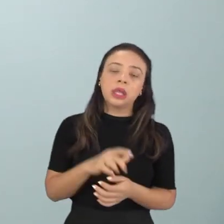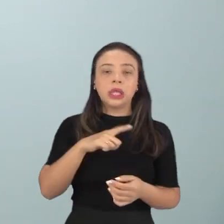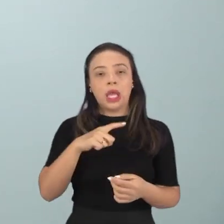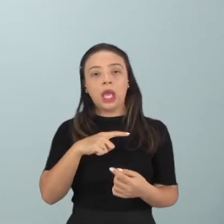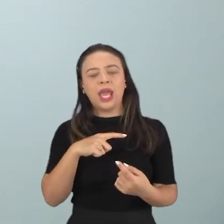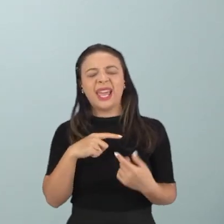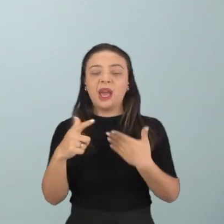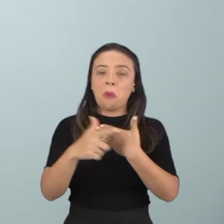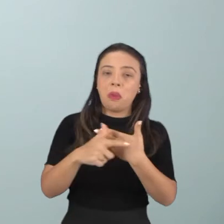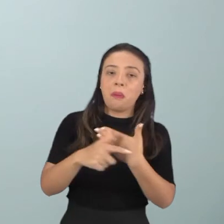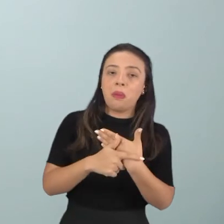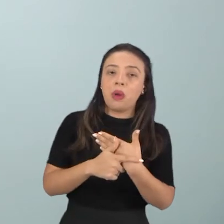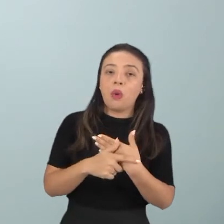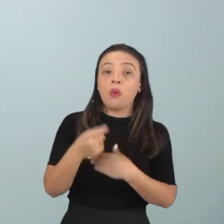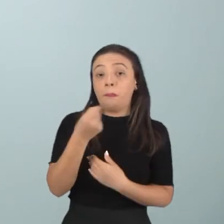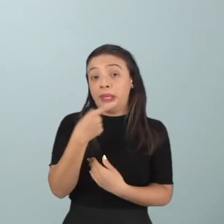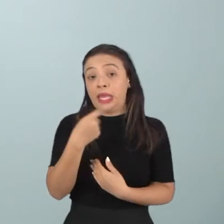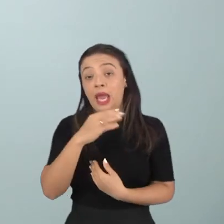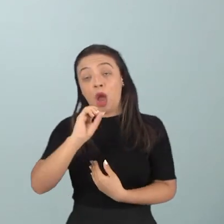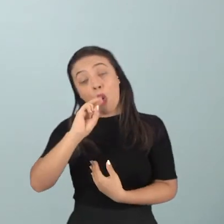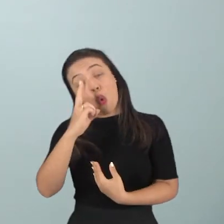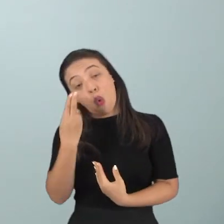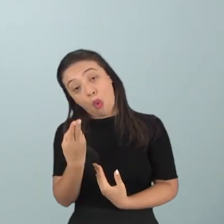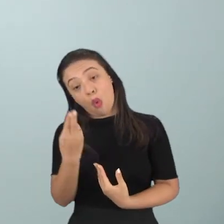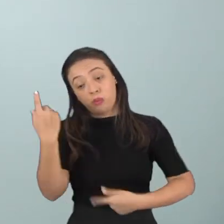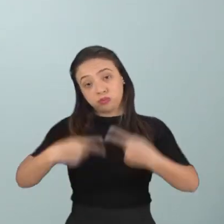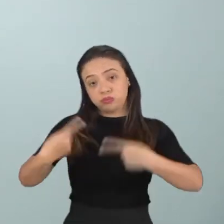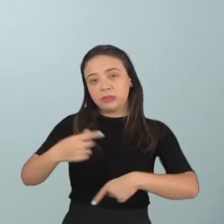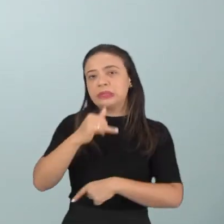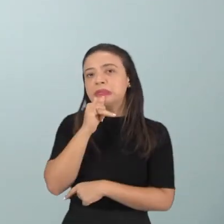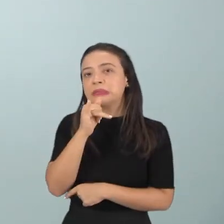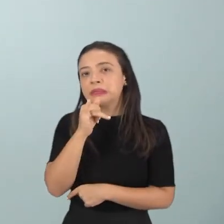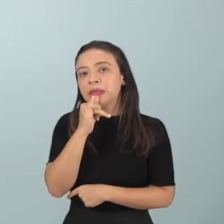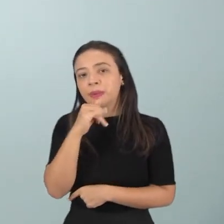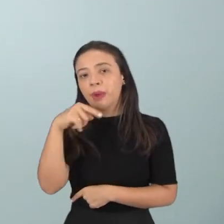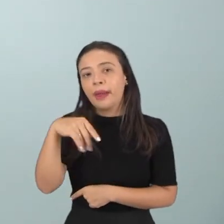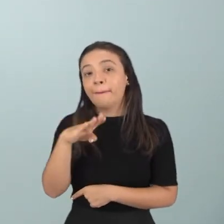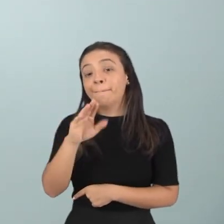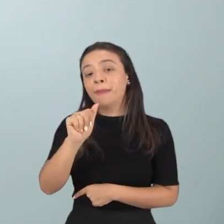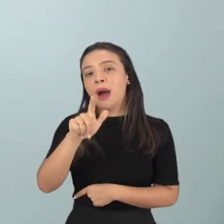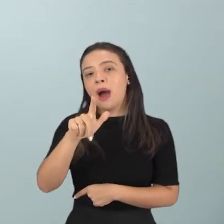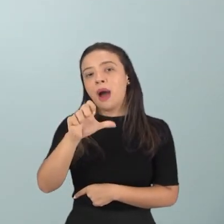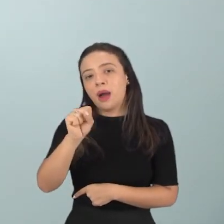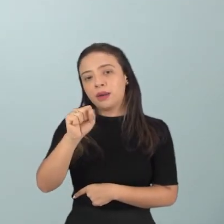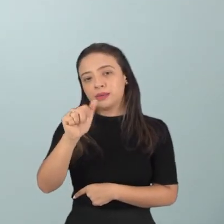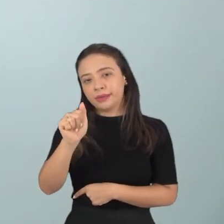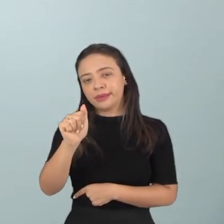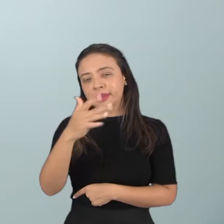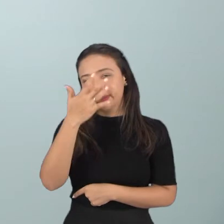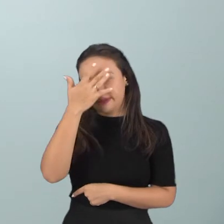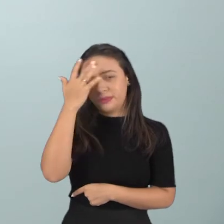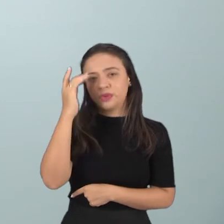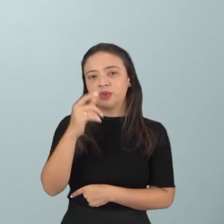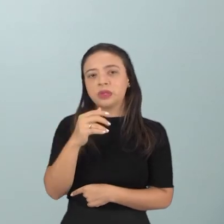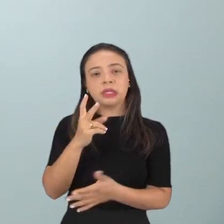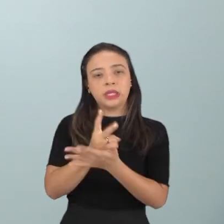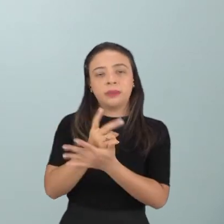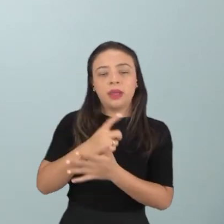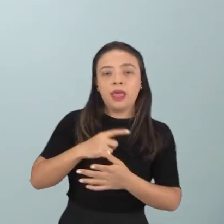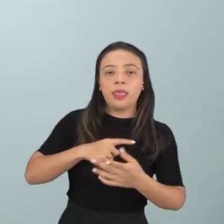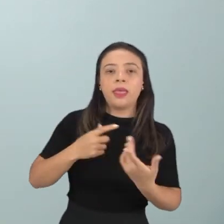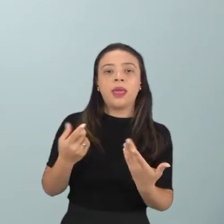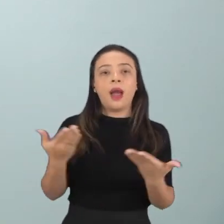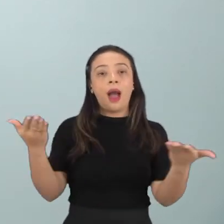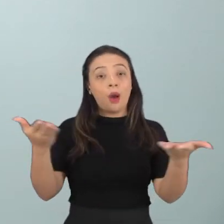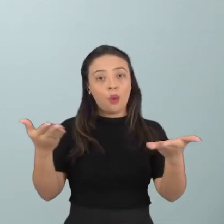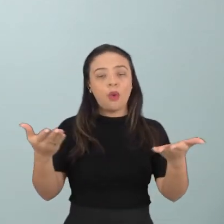humorístico e também às vezes pode ser político que aí não lembra da massa famosa balsa aqui do Acre né Lembra daquela representação da Balsa toda vez